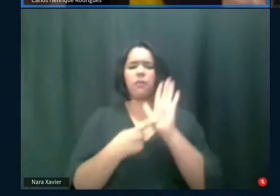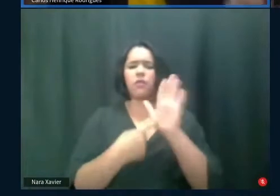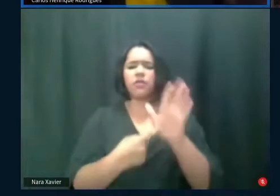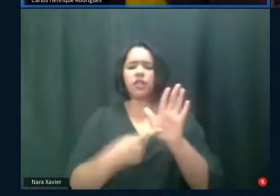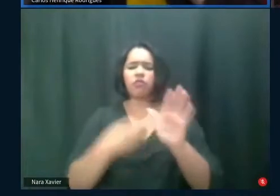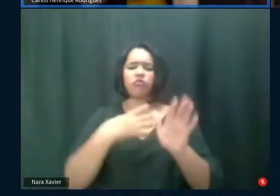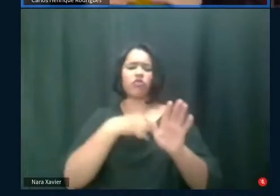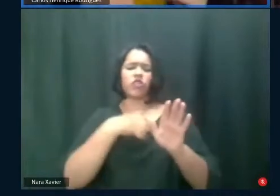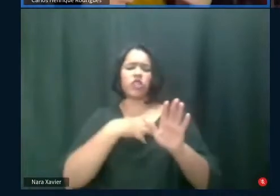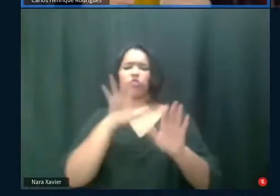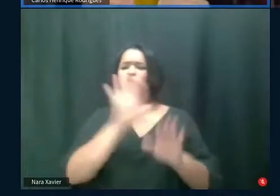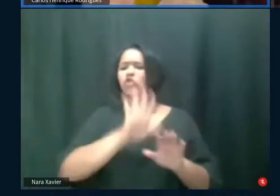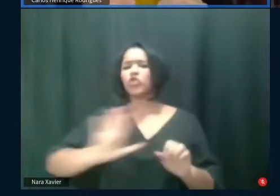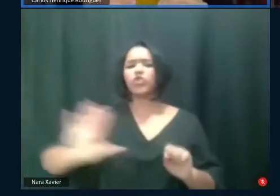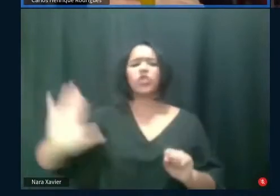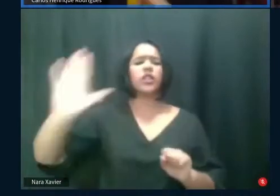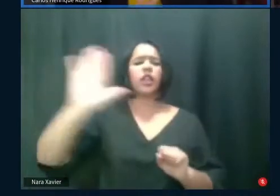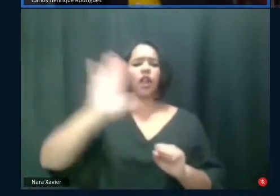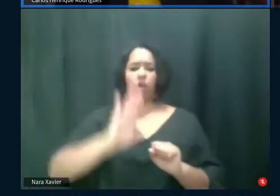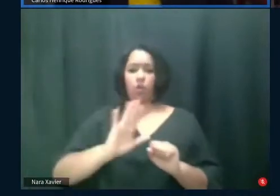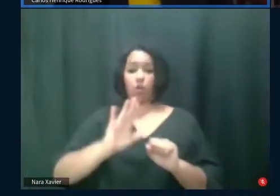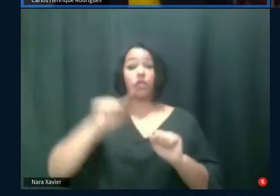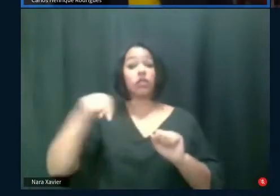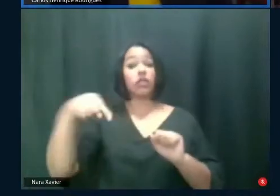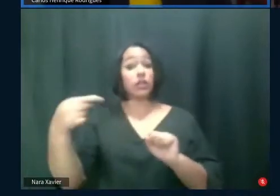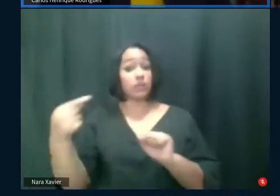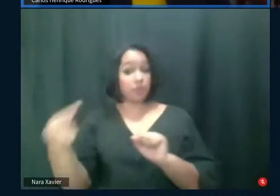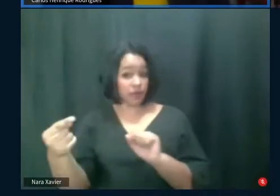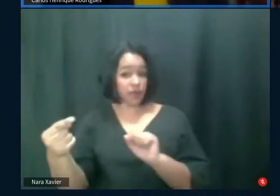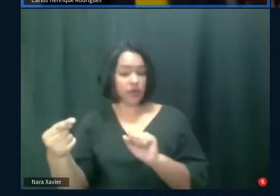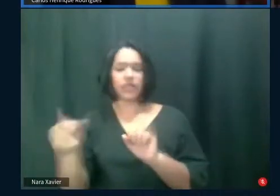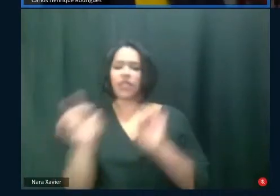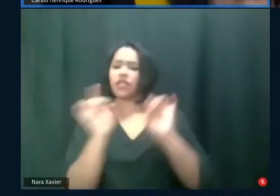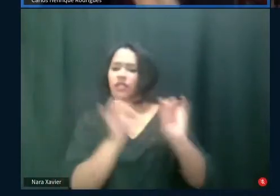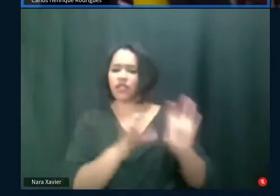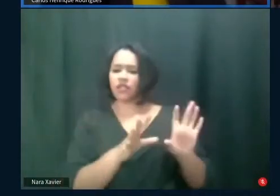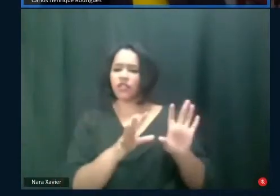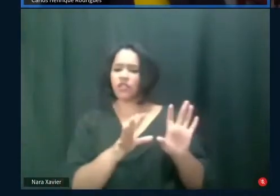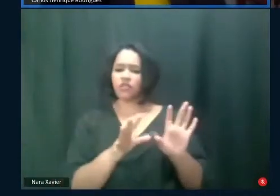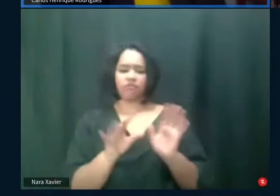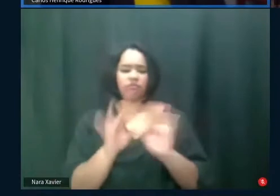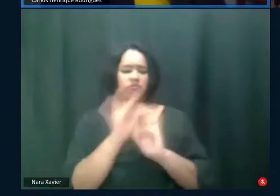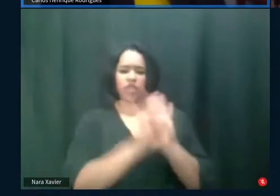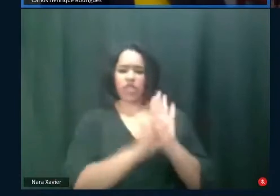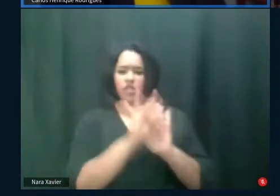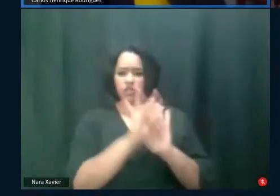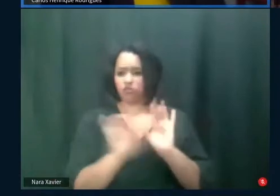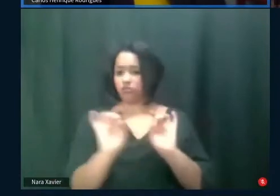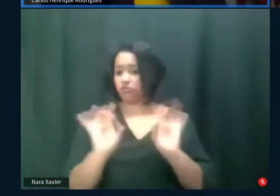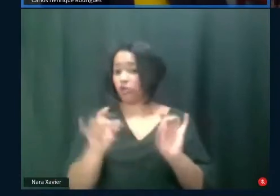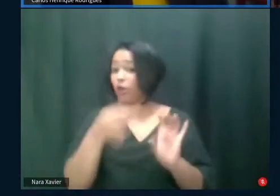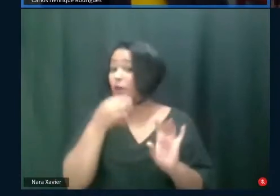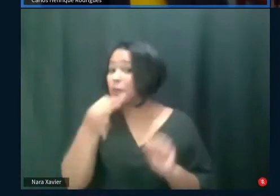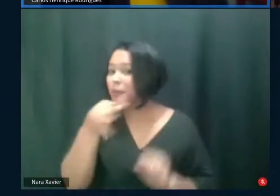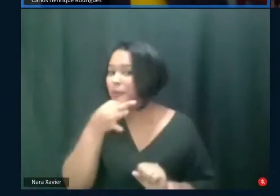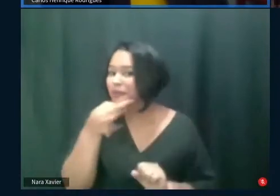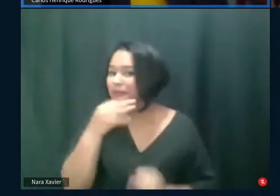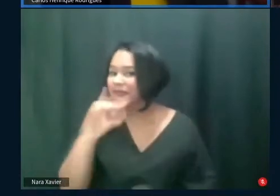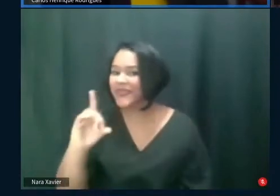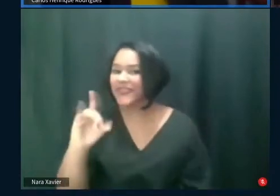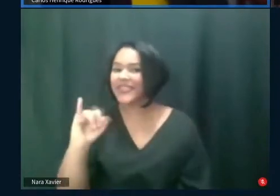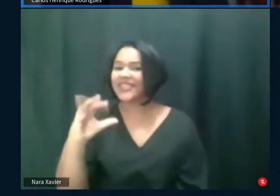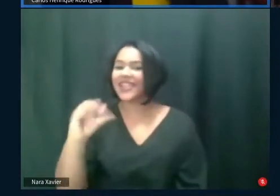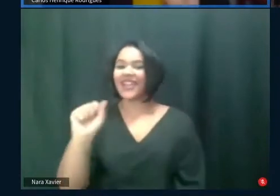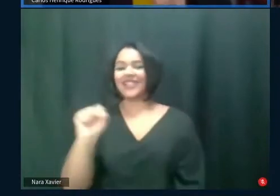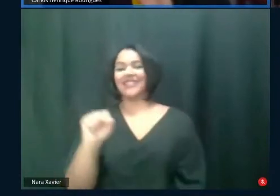parafraseada, e depois deixa o texto tal qual ele foi elaborado. Então, essas são as sugestões gerais para